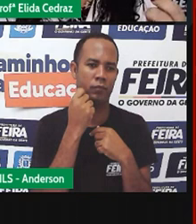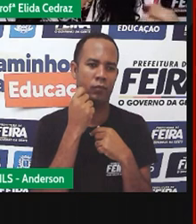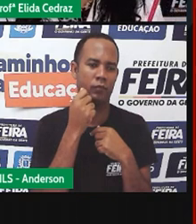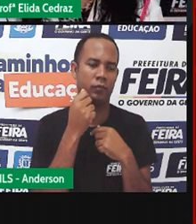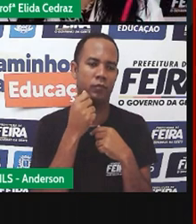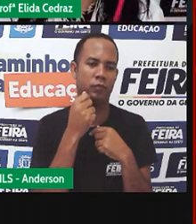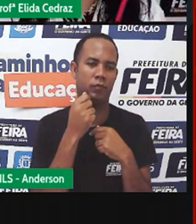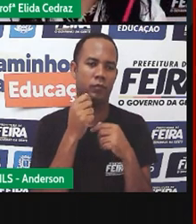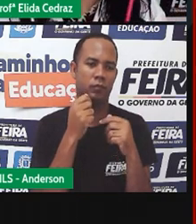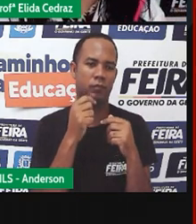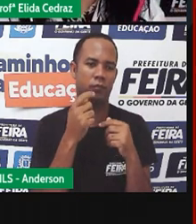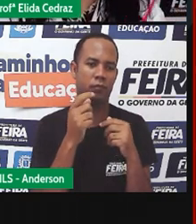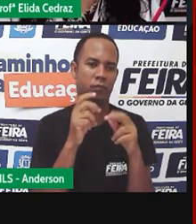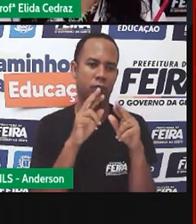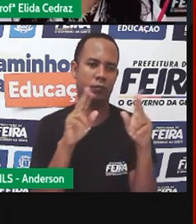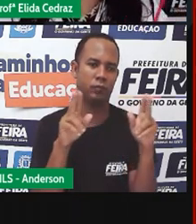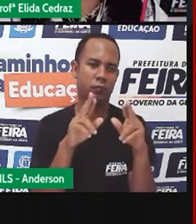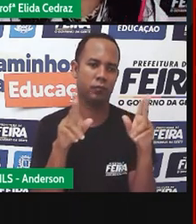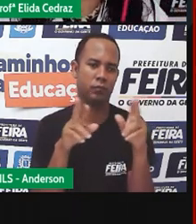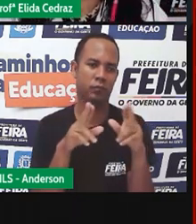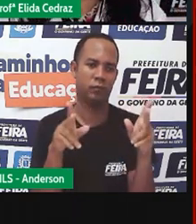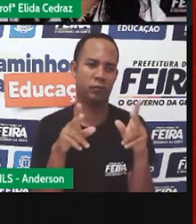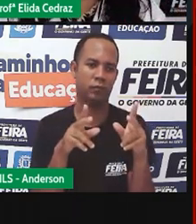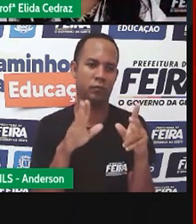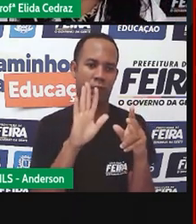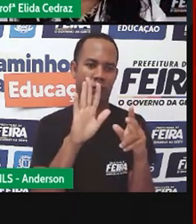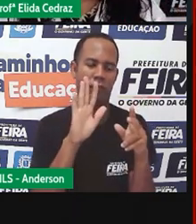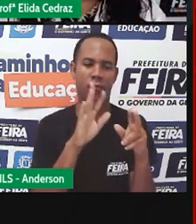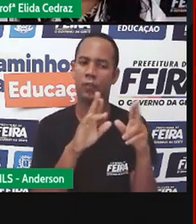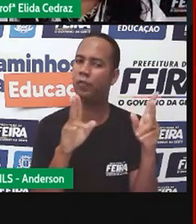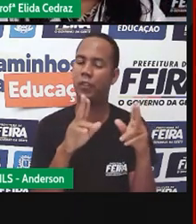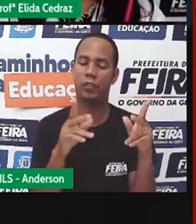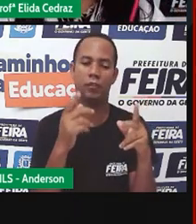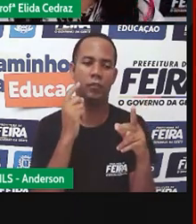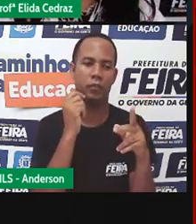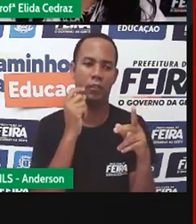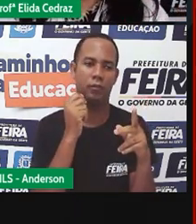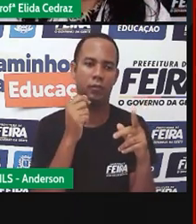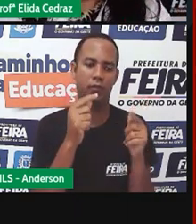palito e lápis, eles são feitos do mesmo material.